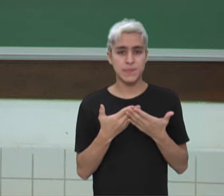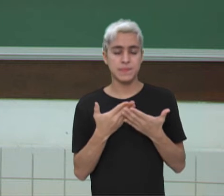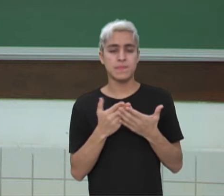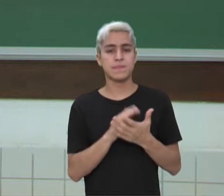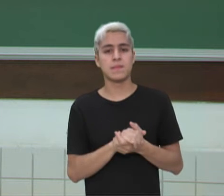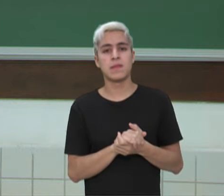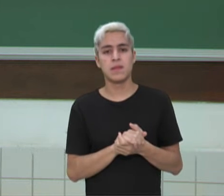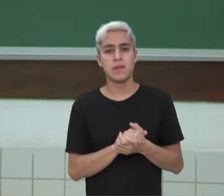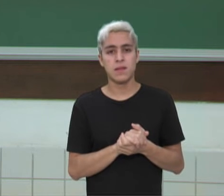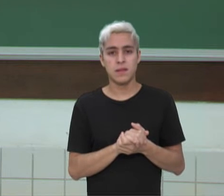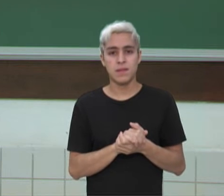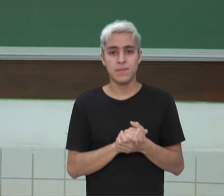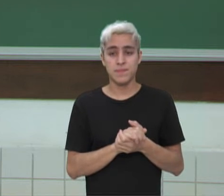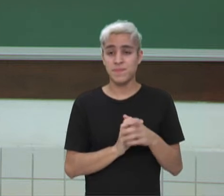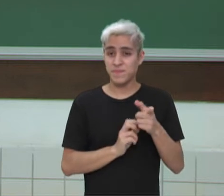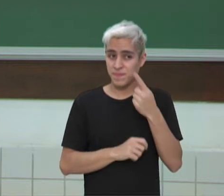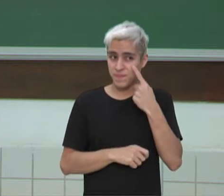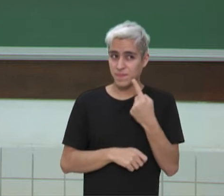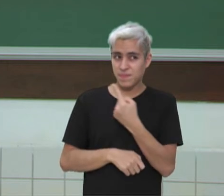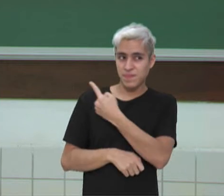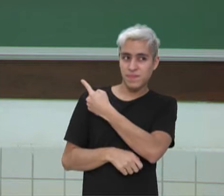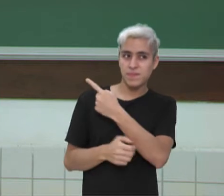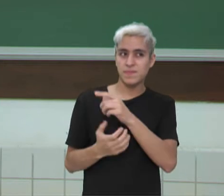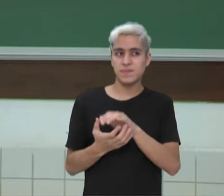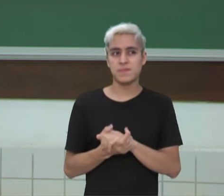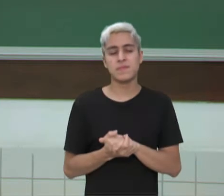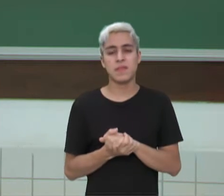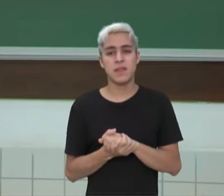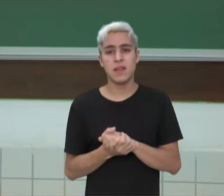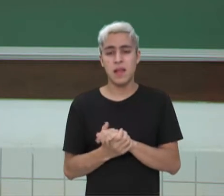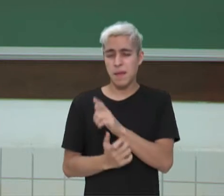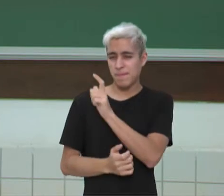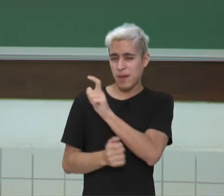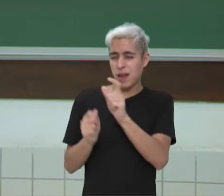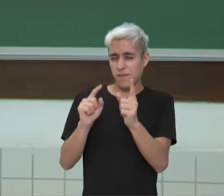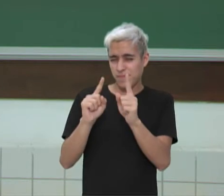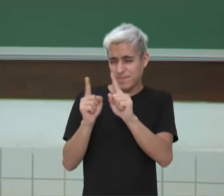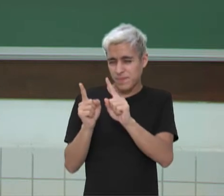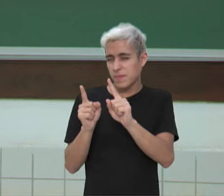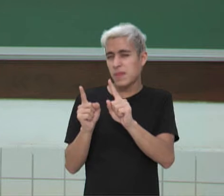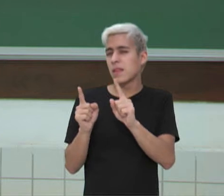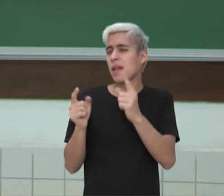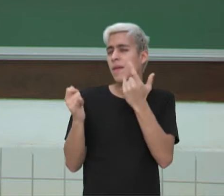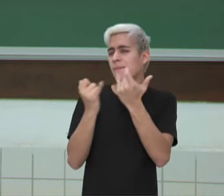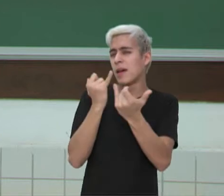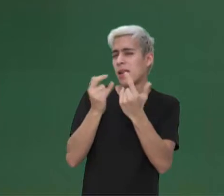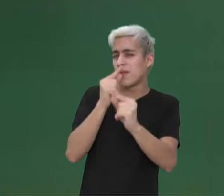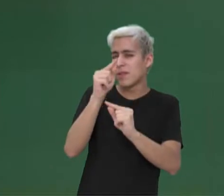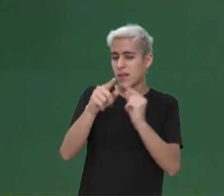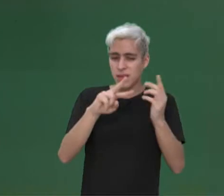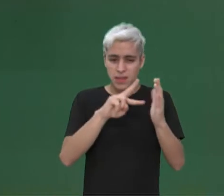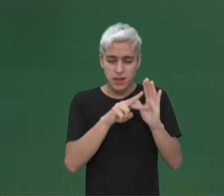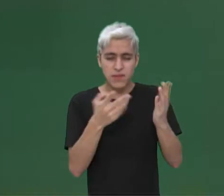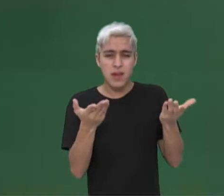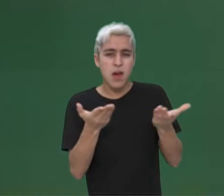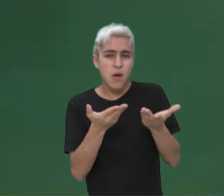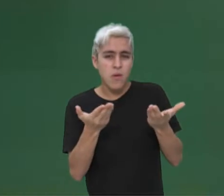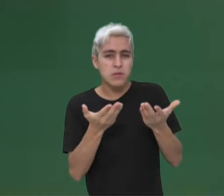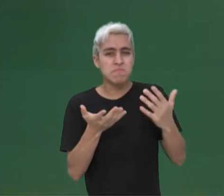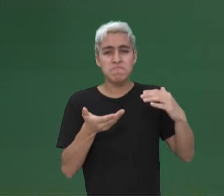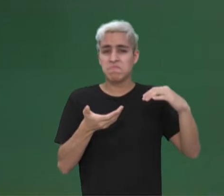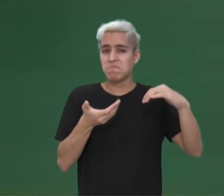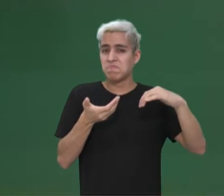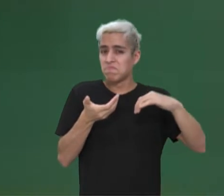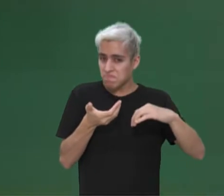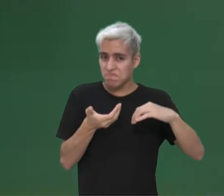Os cabildos, eles eram equivalentes ao que nós temos hoje de câmaras municipais.